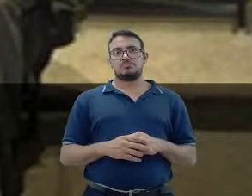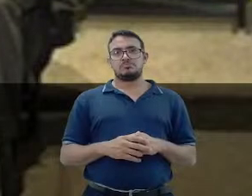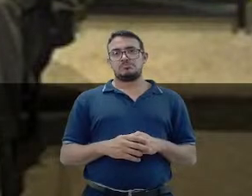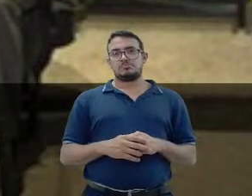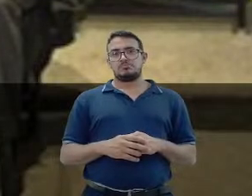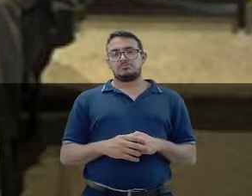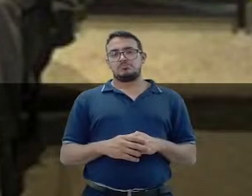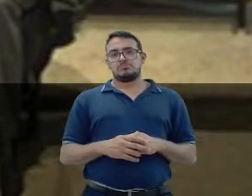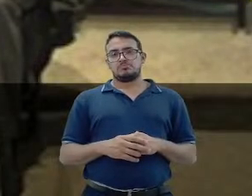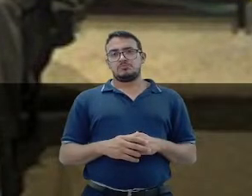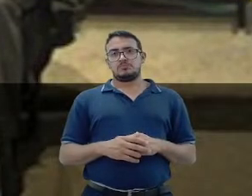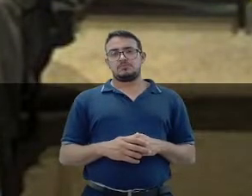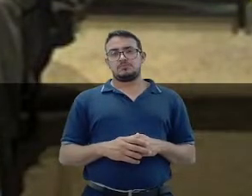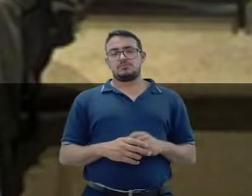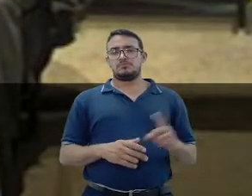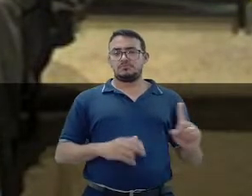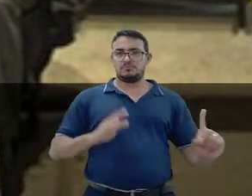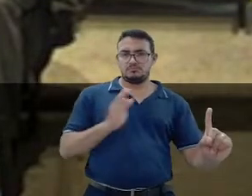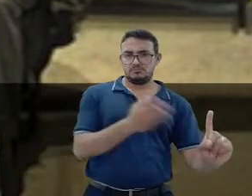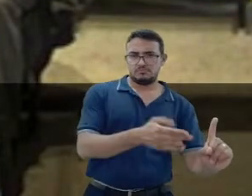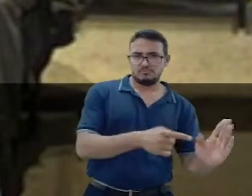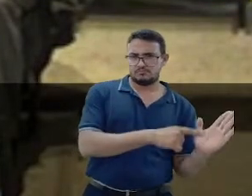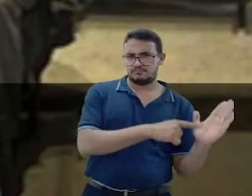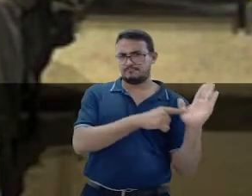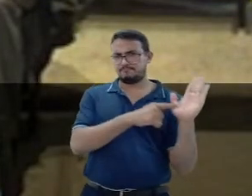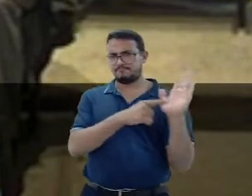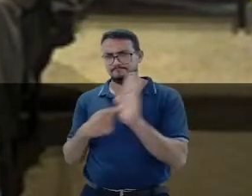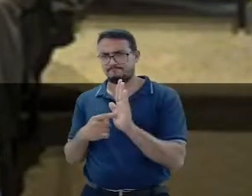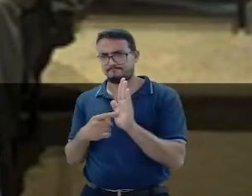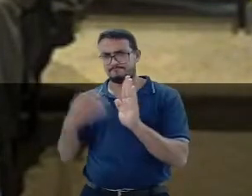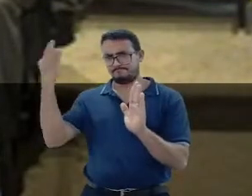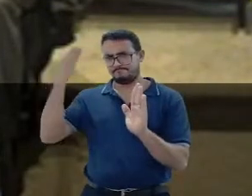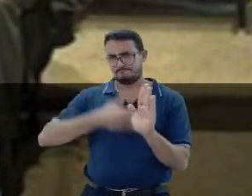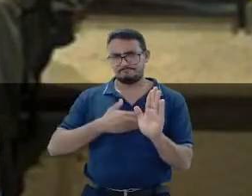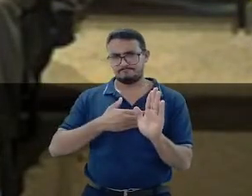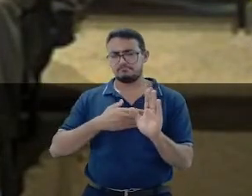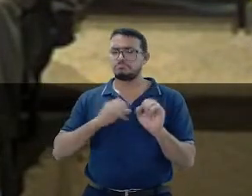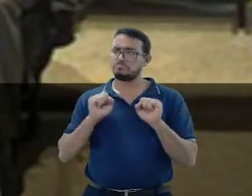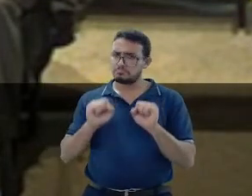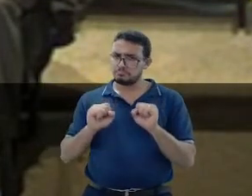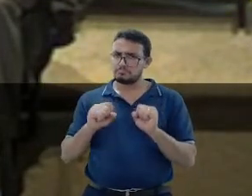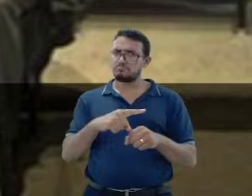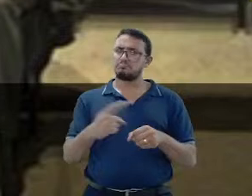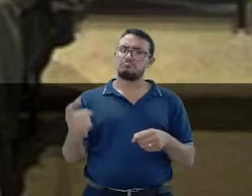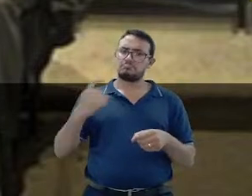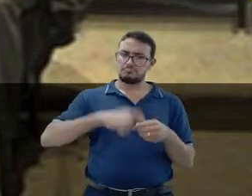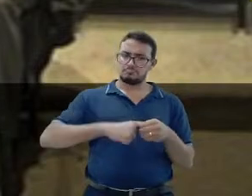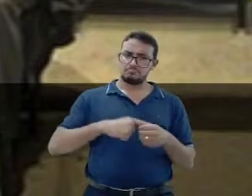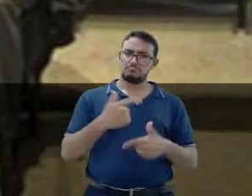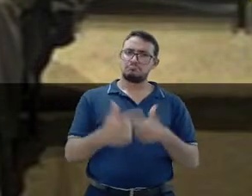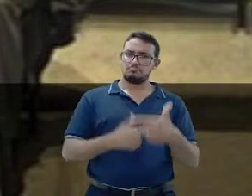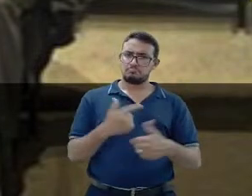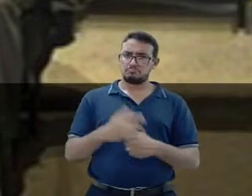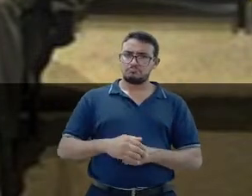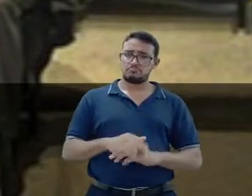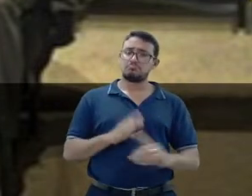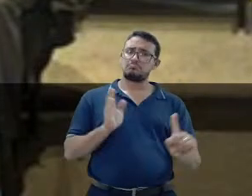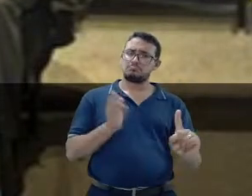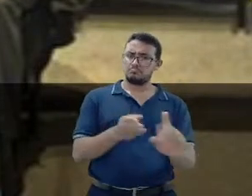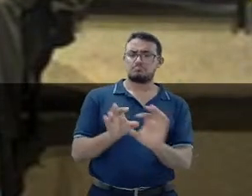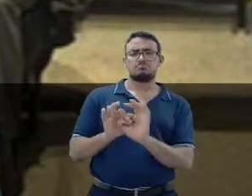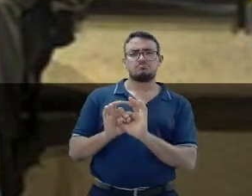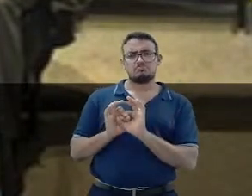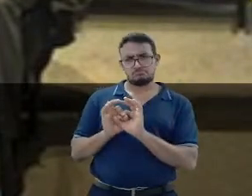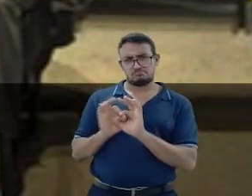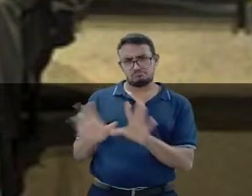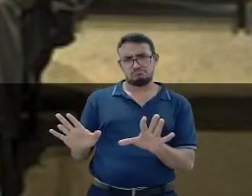contestou um fato alegado no inicial, que nas primeiras ocasiões ela podia voltar a trabalhar. Então a ré permitiu, mesmo sem aso nem